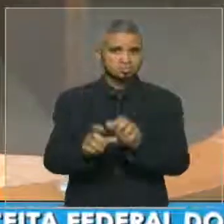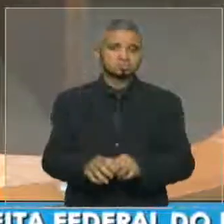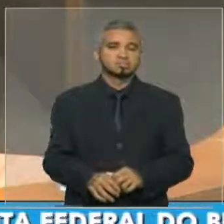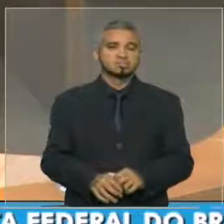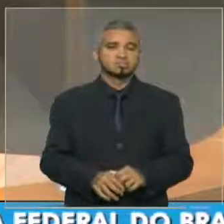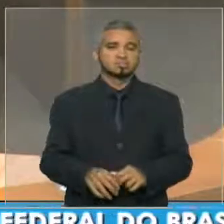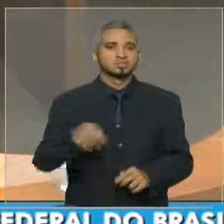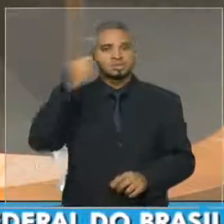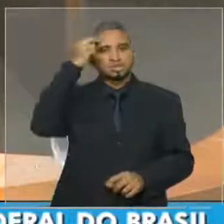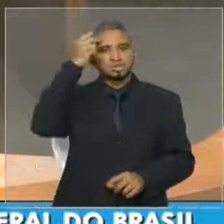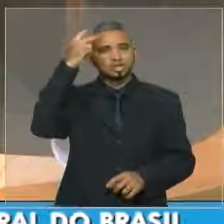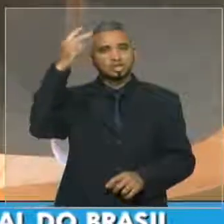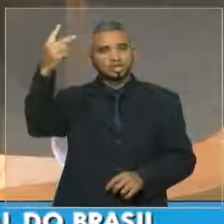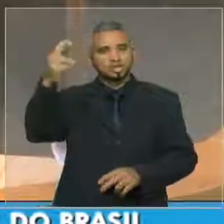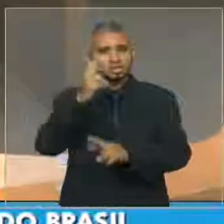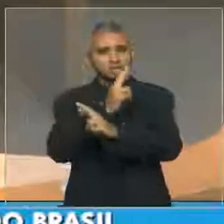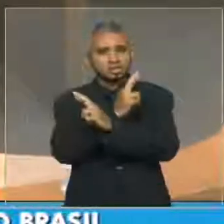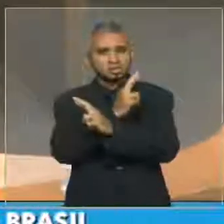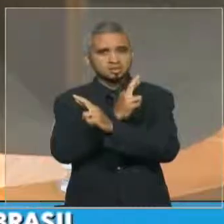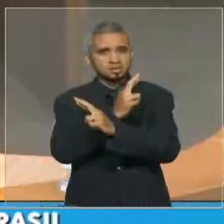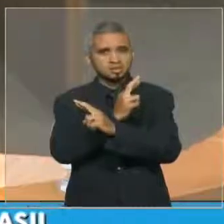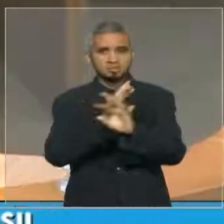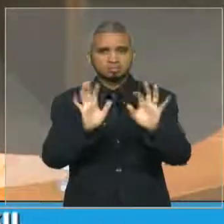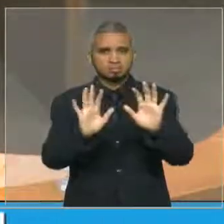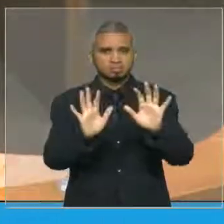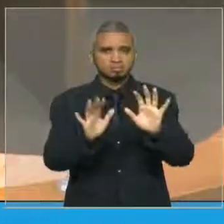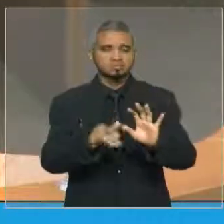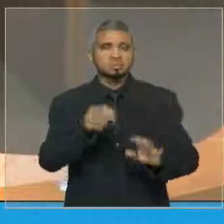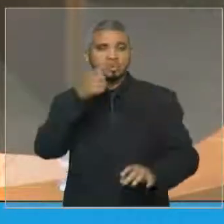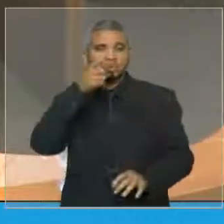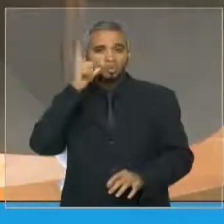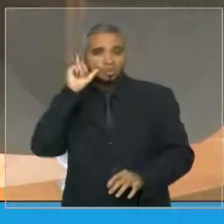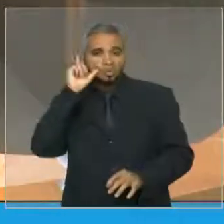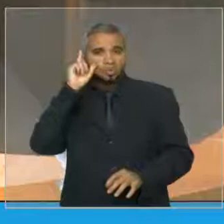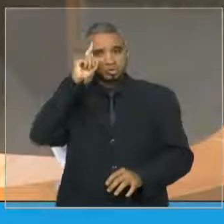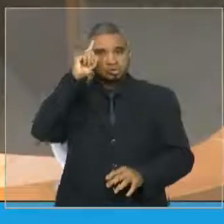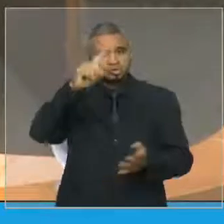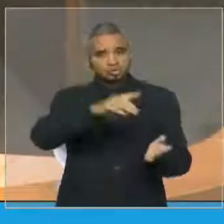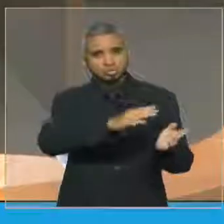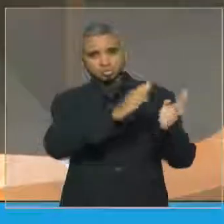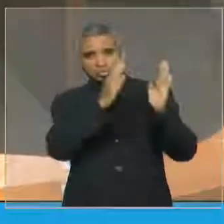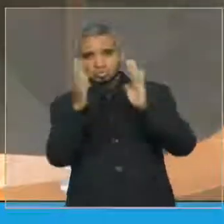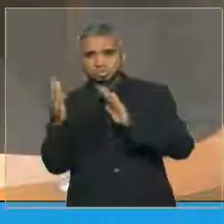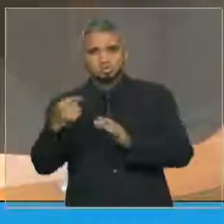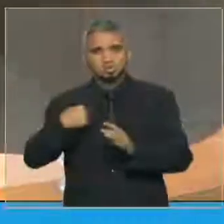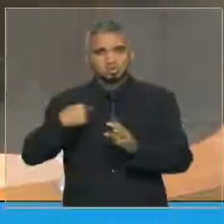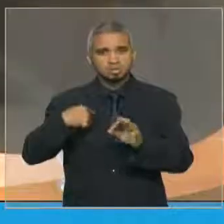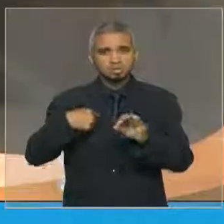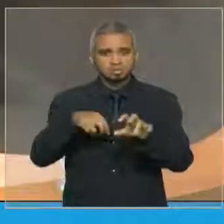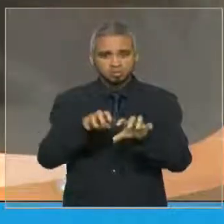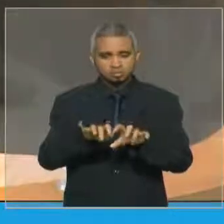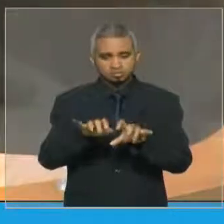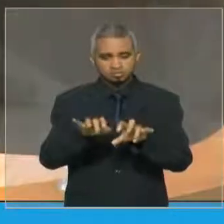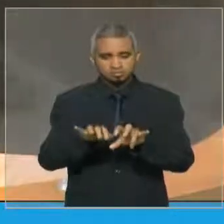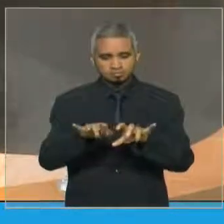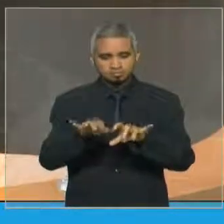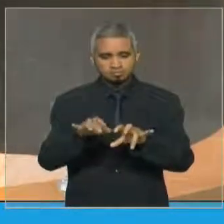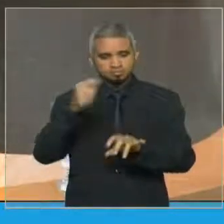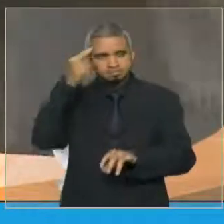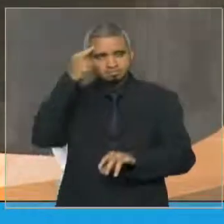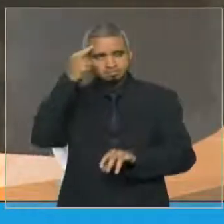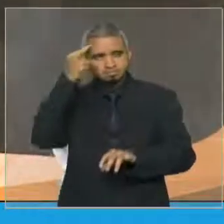da Receita Federal. Em verdade, eu preparei ontem, passei ontem todo preparando uma história para contar aqui da Receita